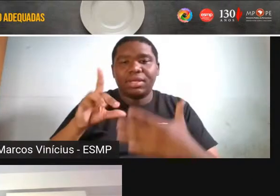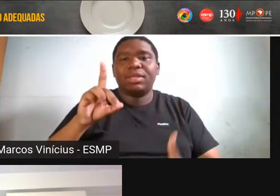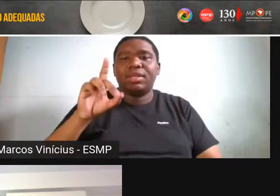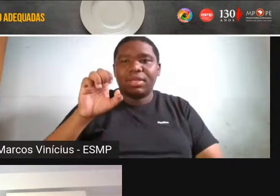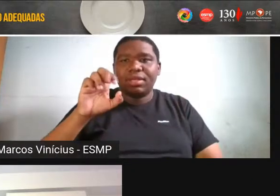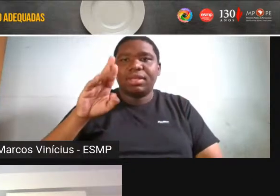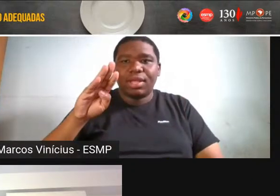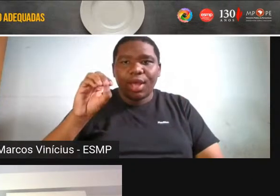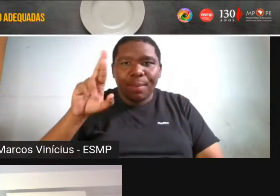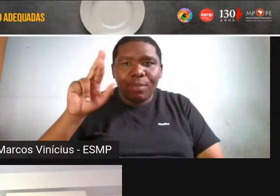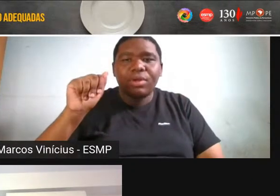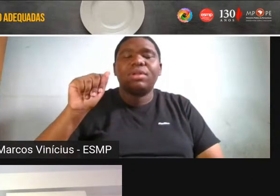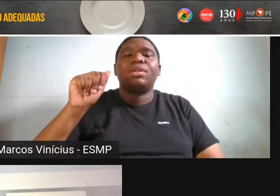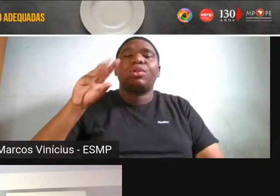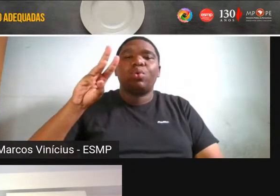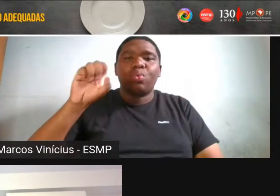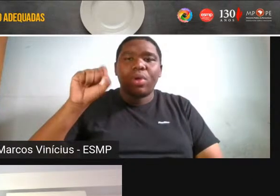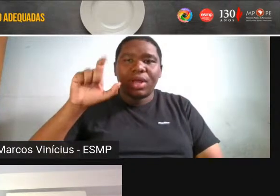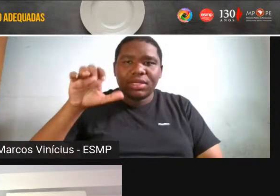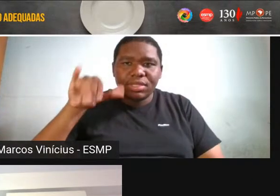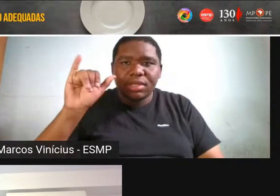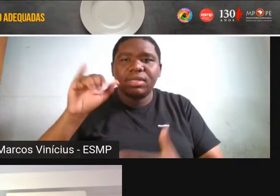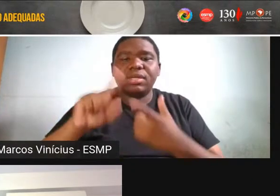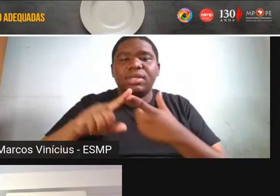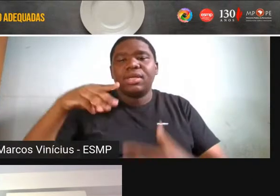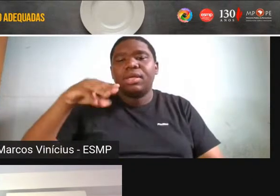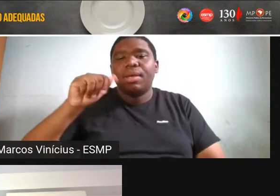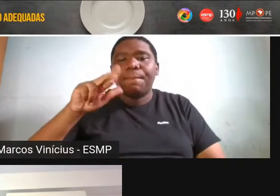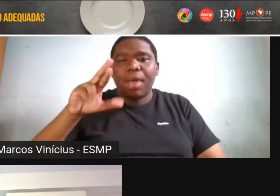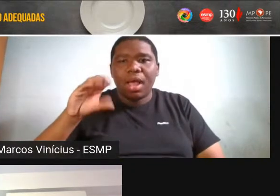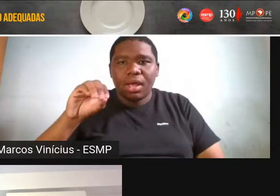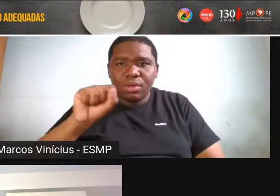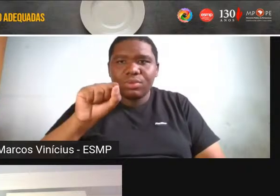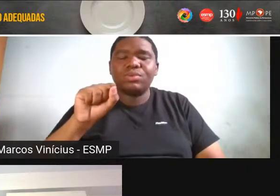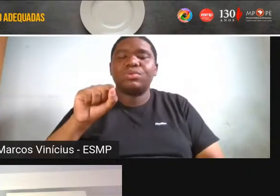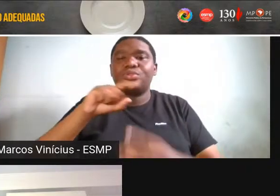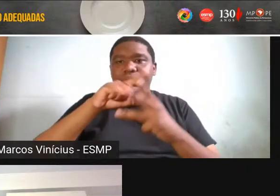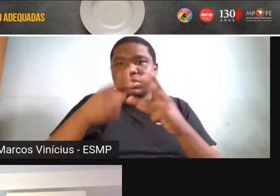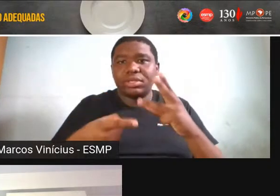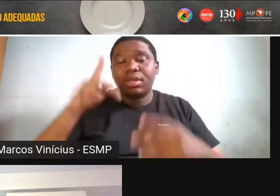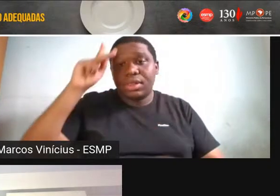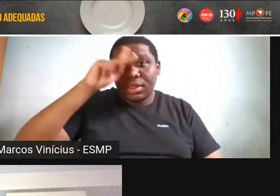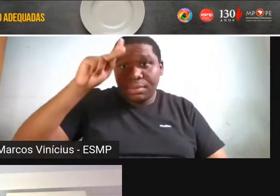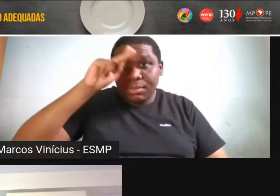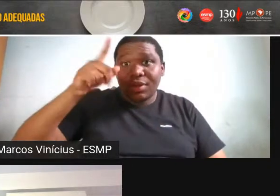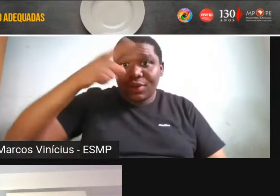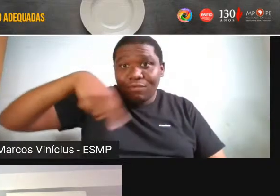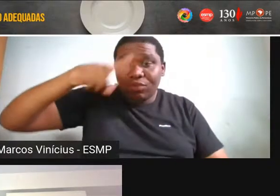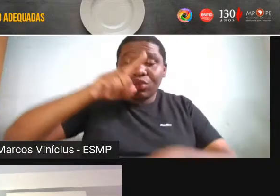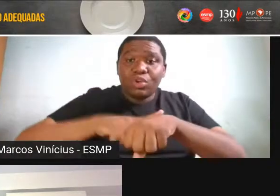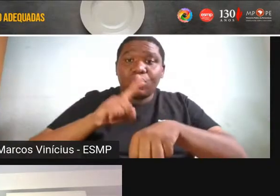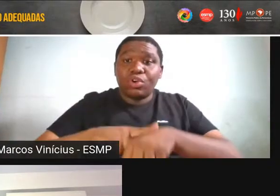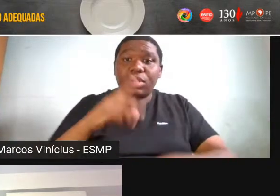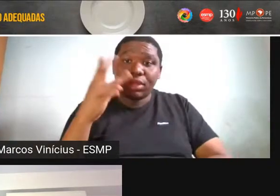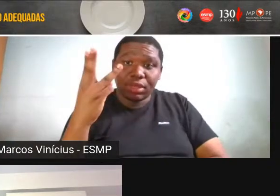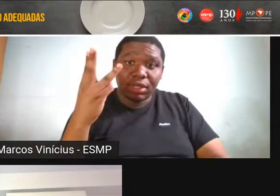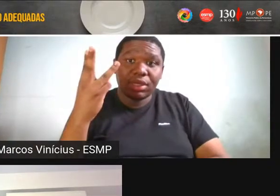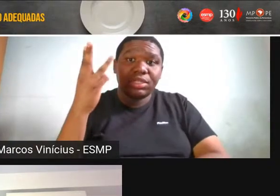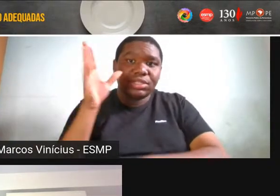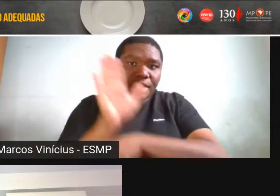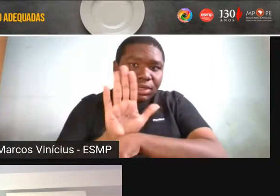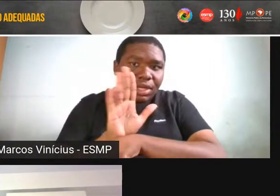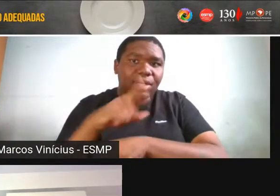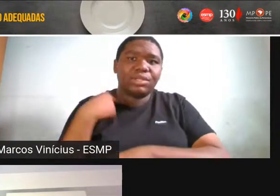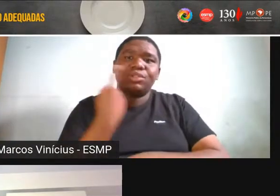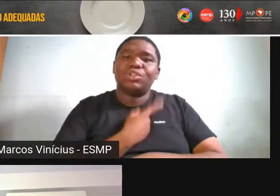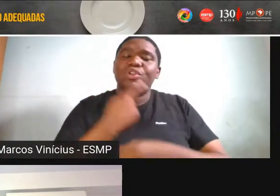e Marcos. E mais uma vez lembrar a todos que às 15 horas nós retornaremos, né, à